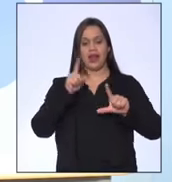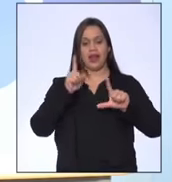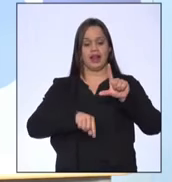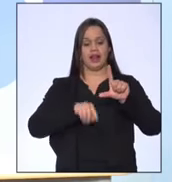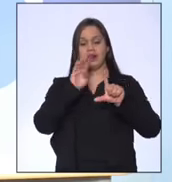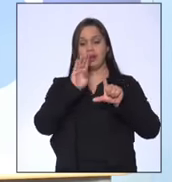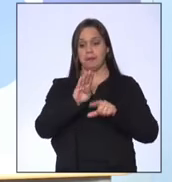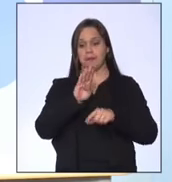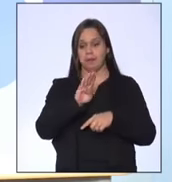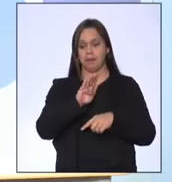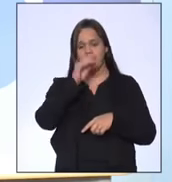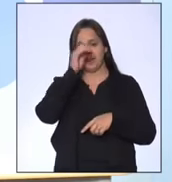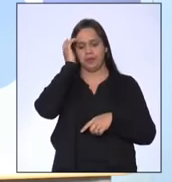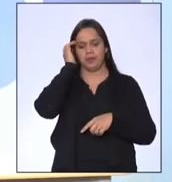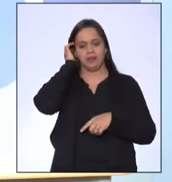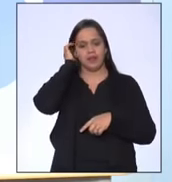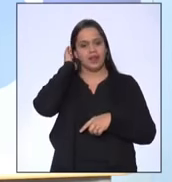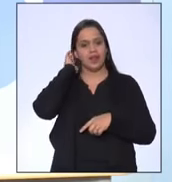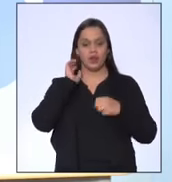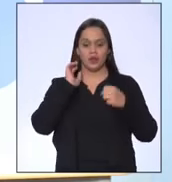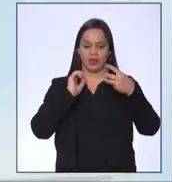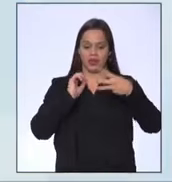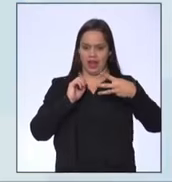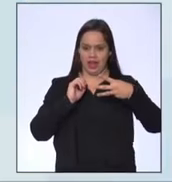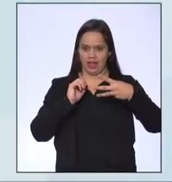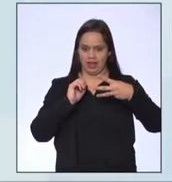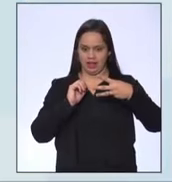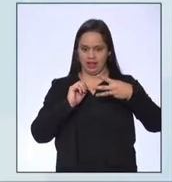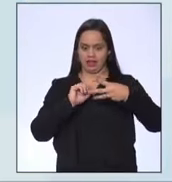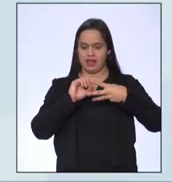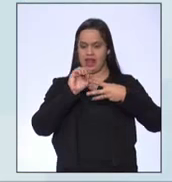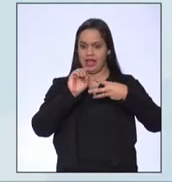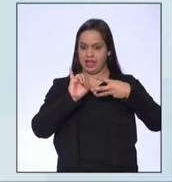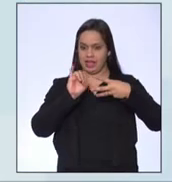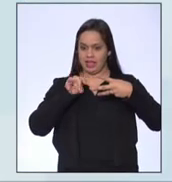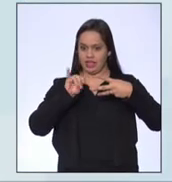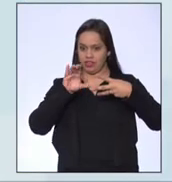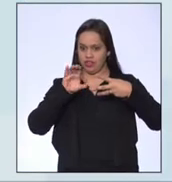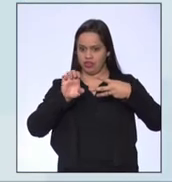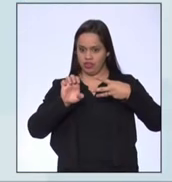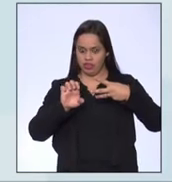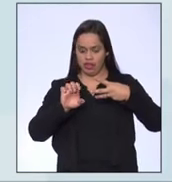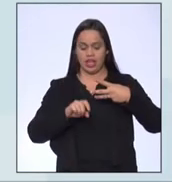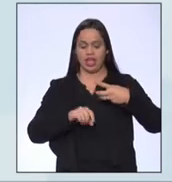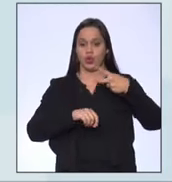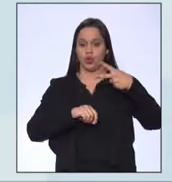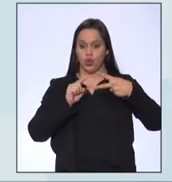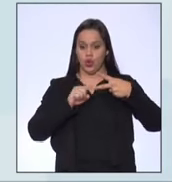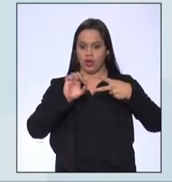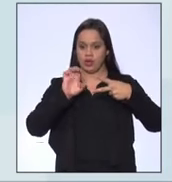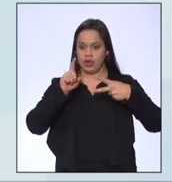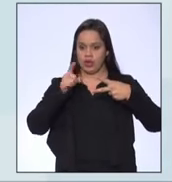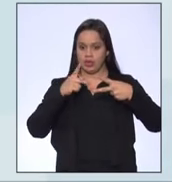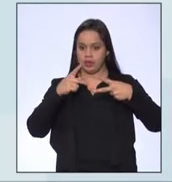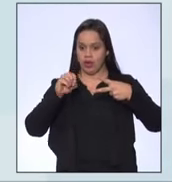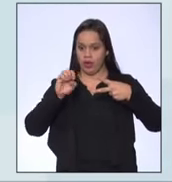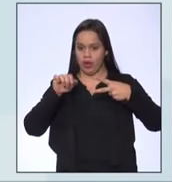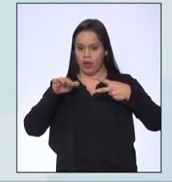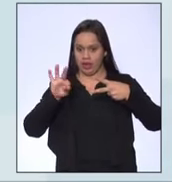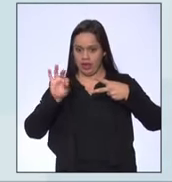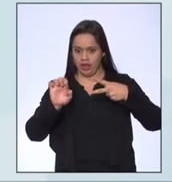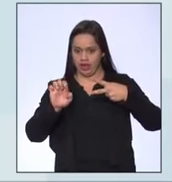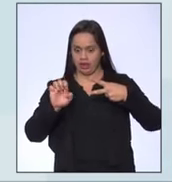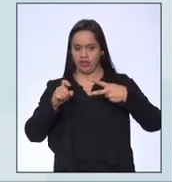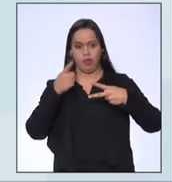B, que o 3 é o índice e o 2 é o expoente, dentro Vamos da ver? raiz. Pode, vamos